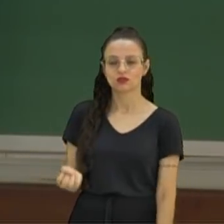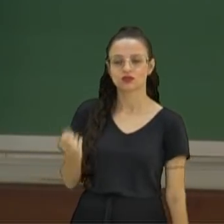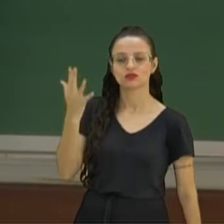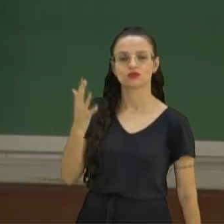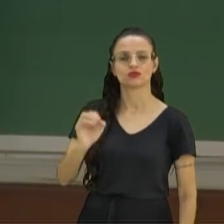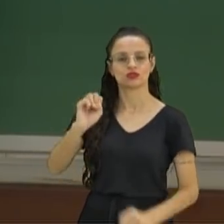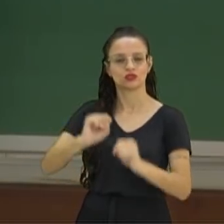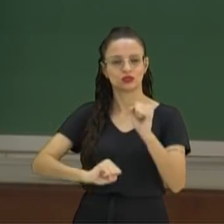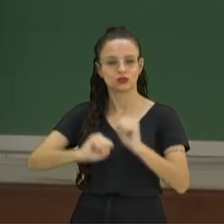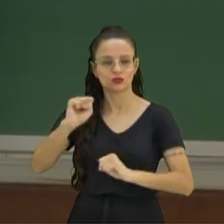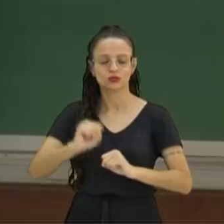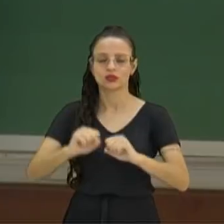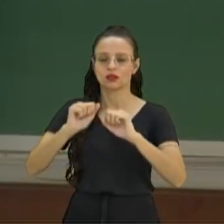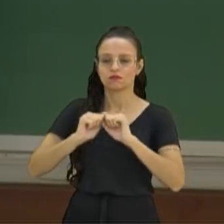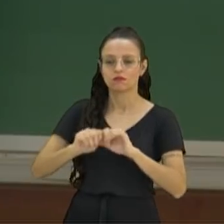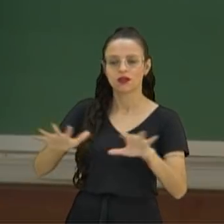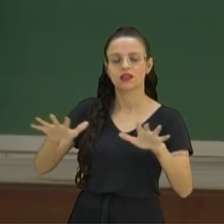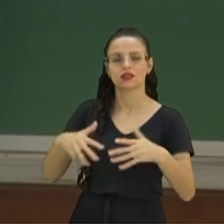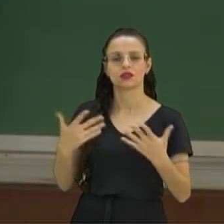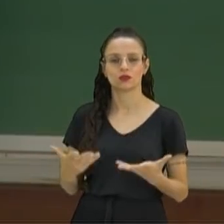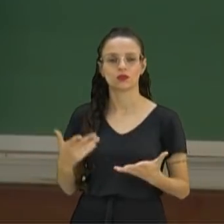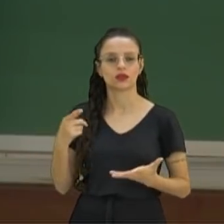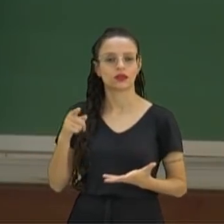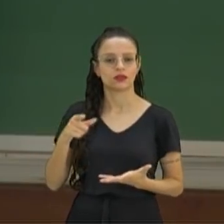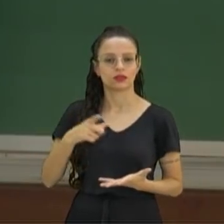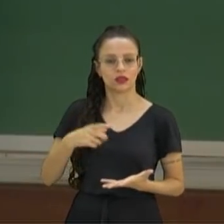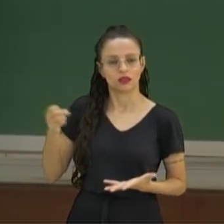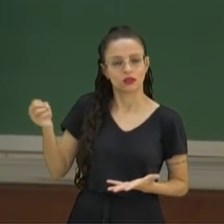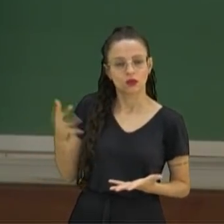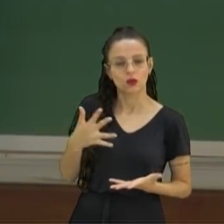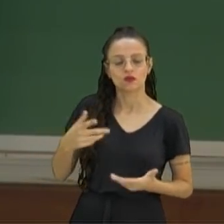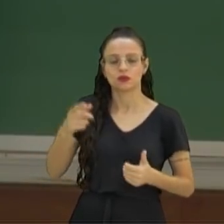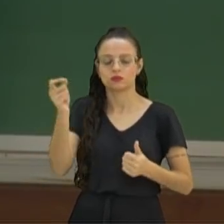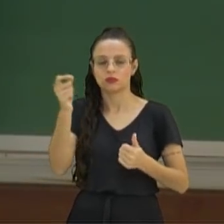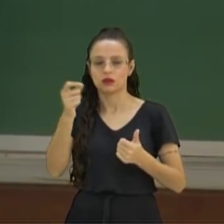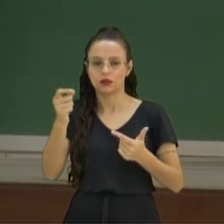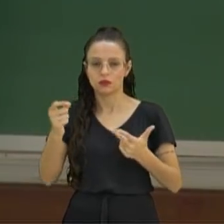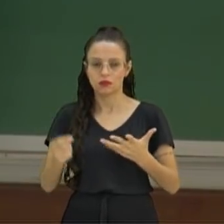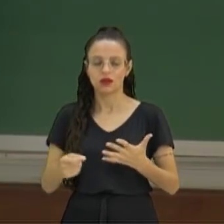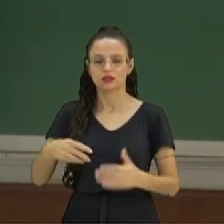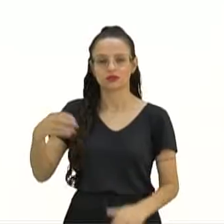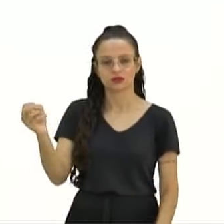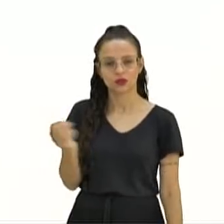se ampliam e colocam novos elementos ali,